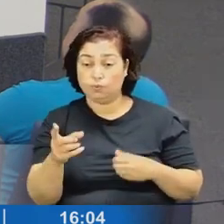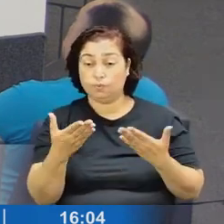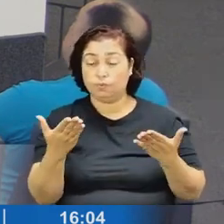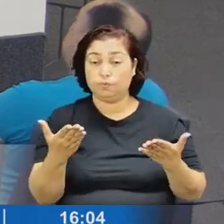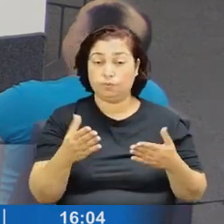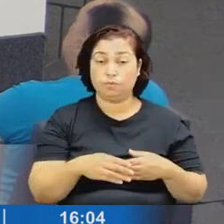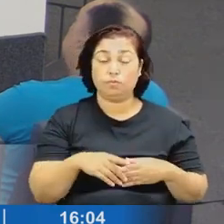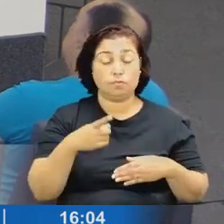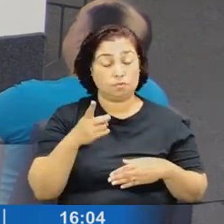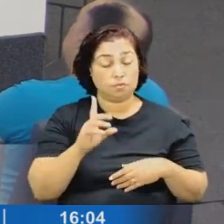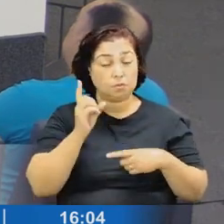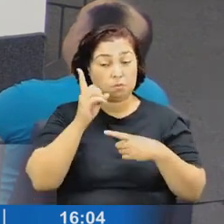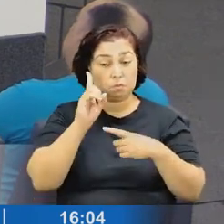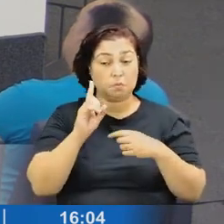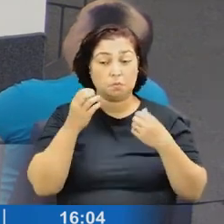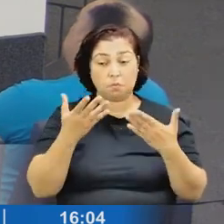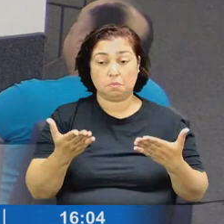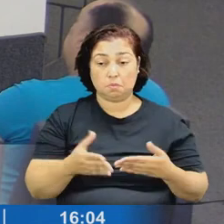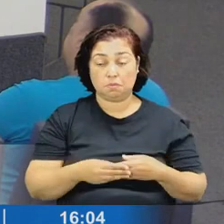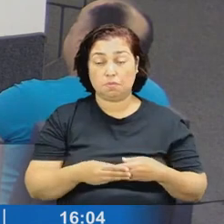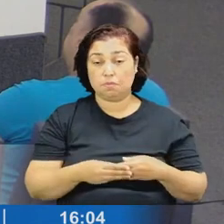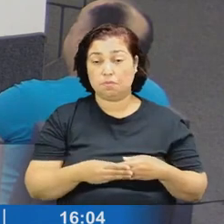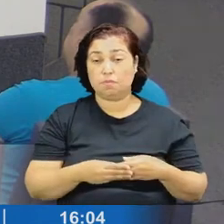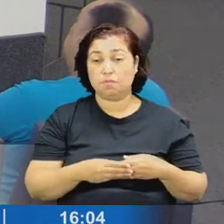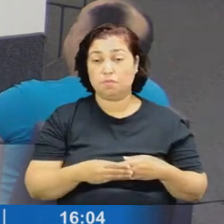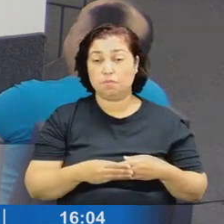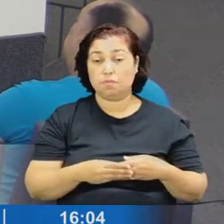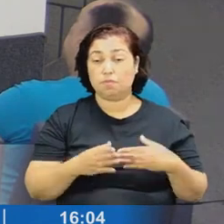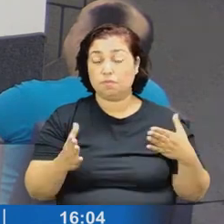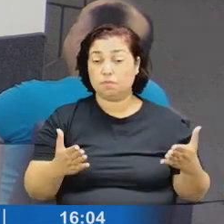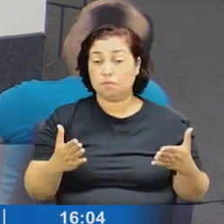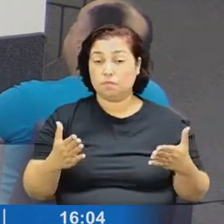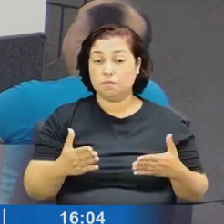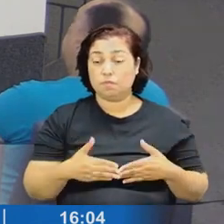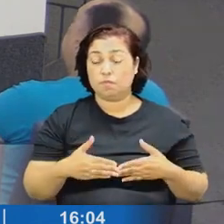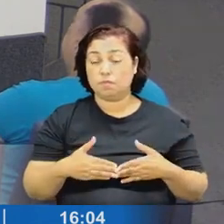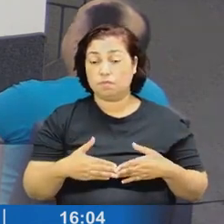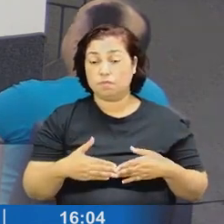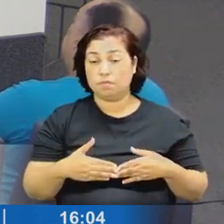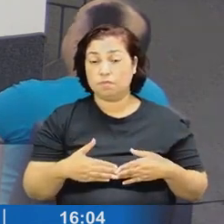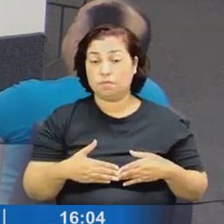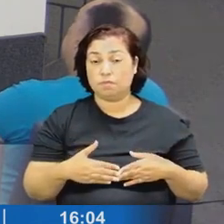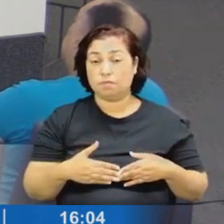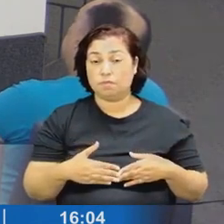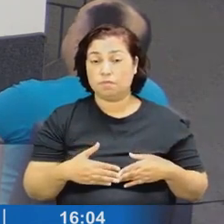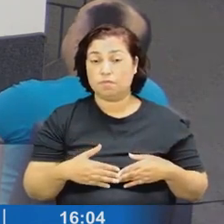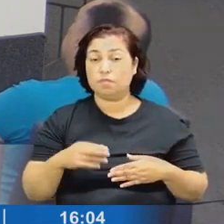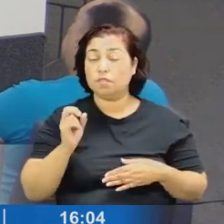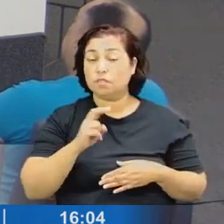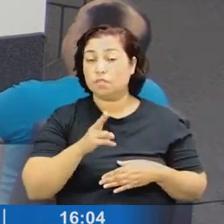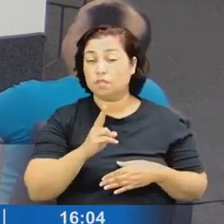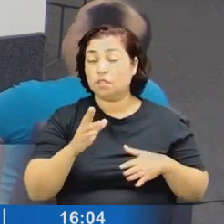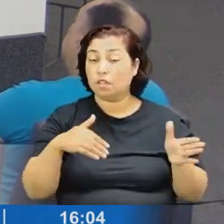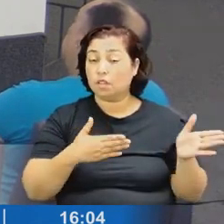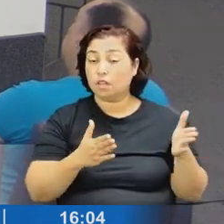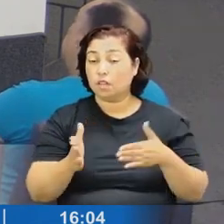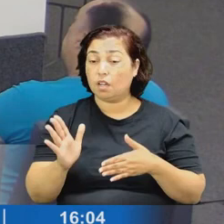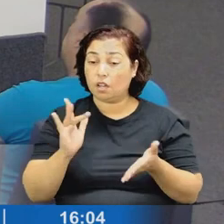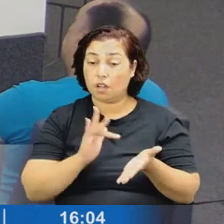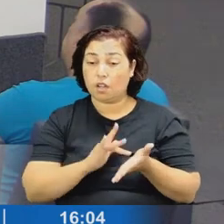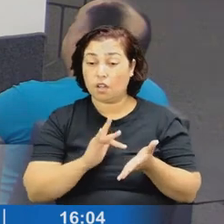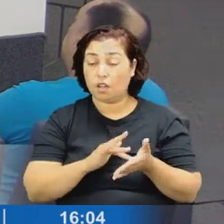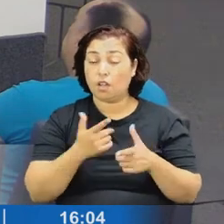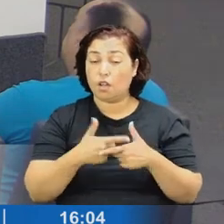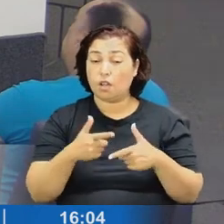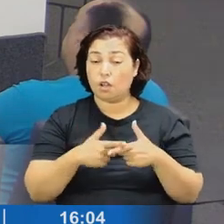acertam com Deus né agora mas dá como dá para você ir para um caminho para o outro eu sempre pelo caminho da Verdade cara quem tá com problema